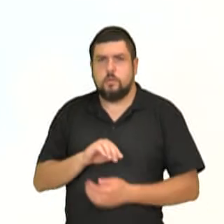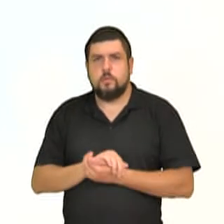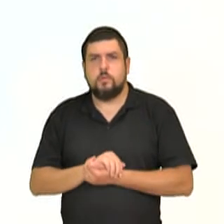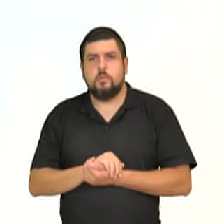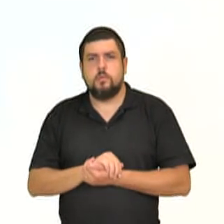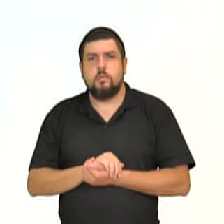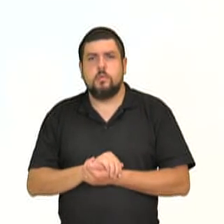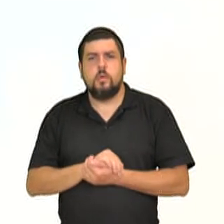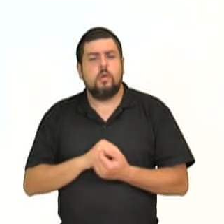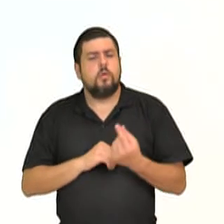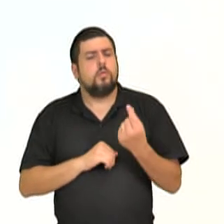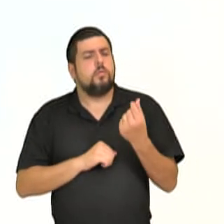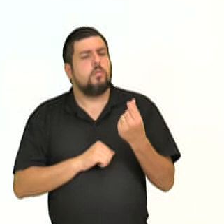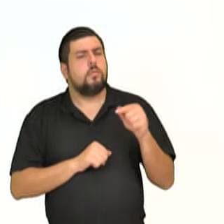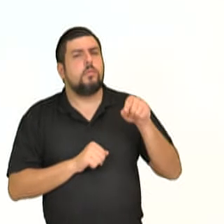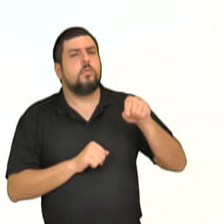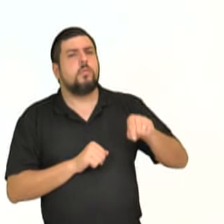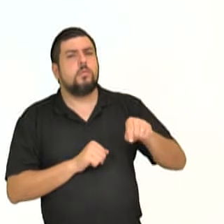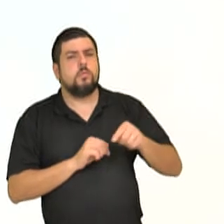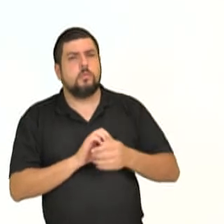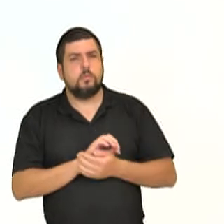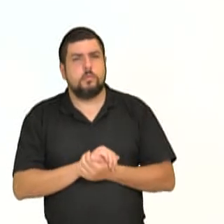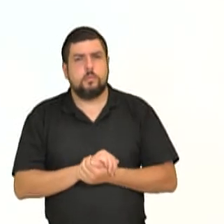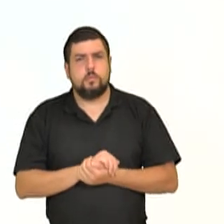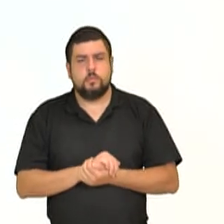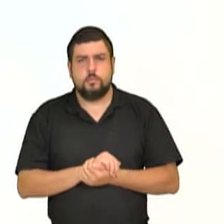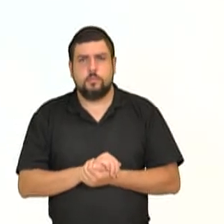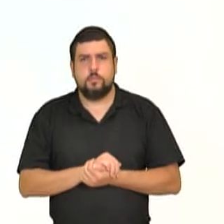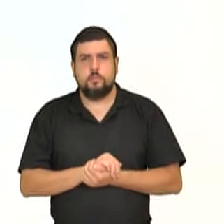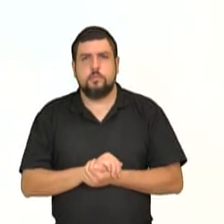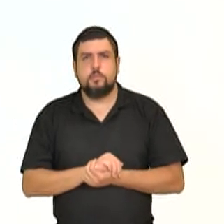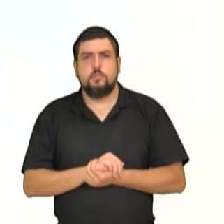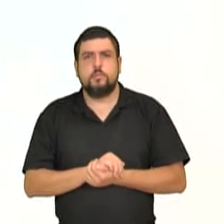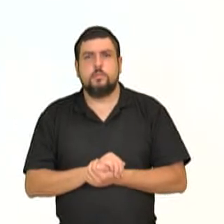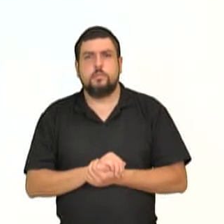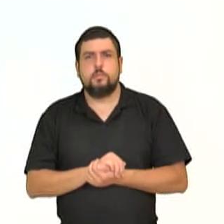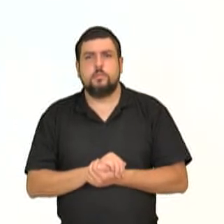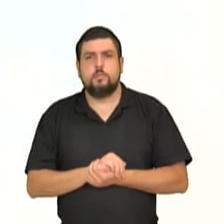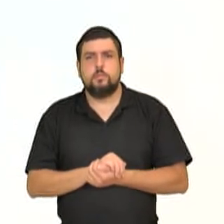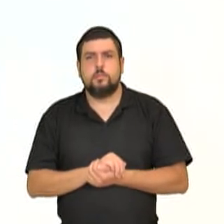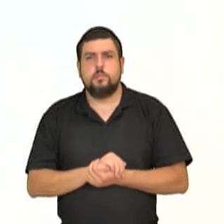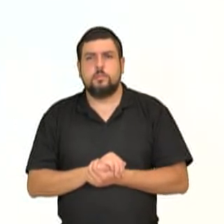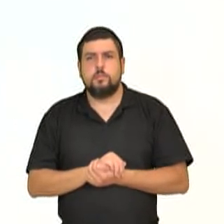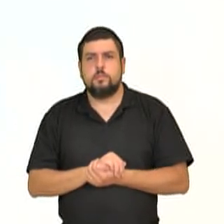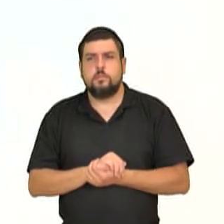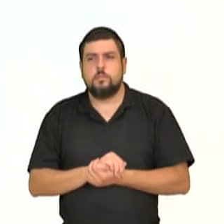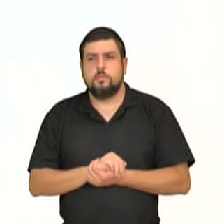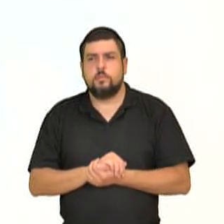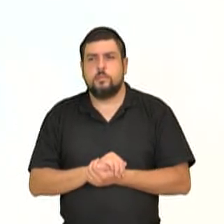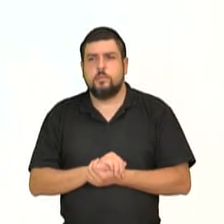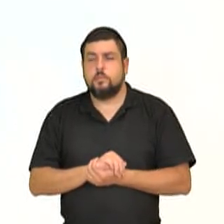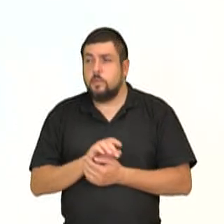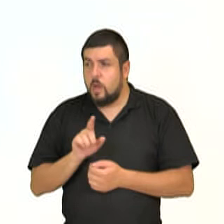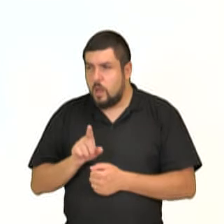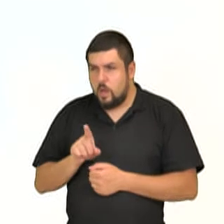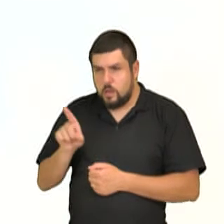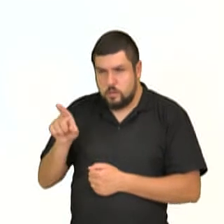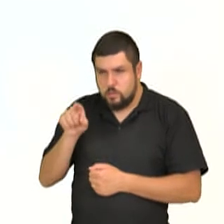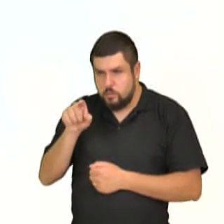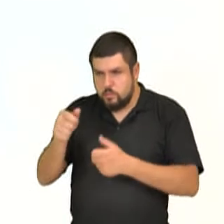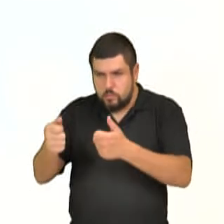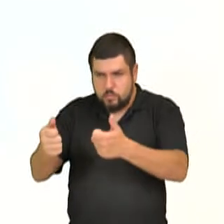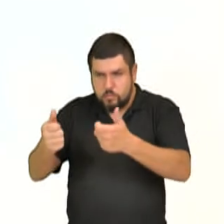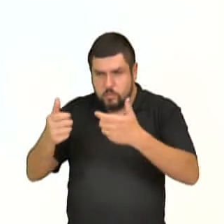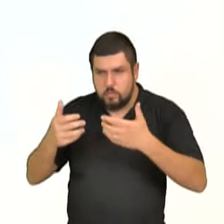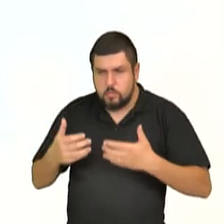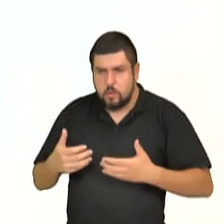isso? Quanto que custa isso? Aquello que me contaste, aquilo que você me contou ayer, ontem, me